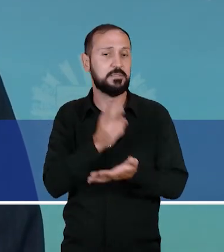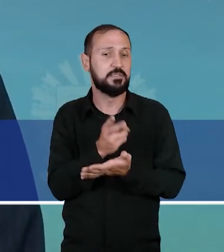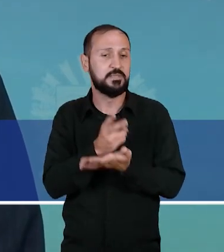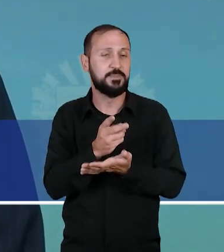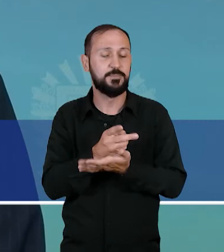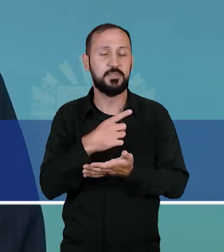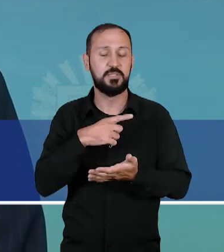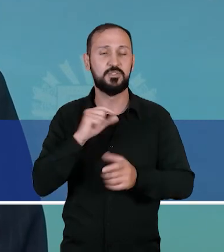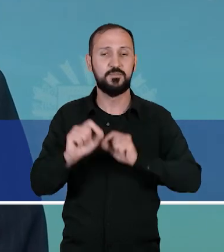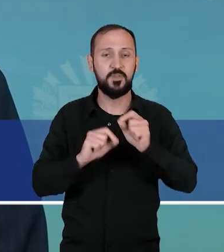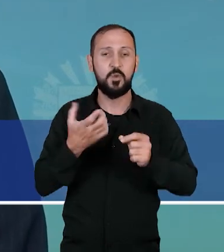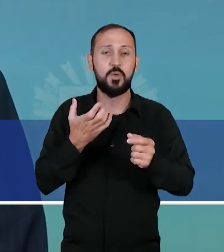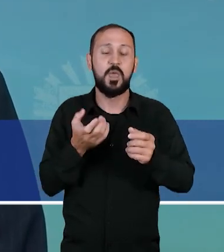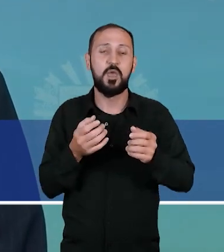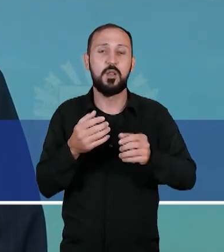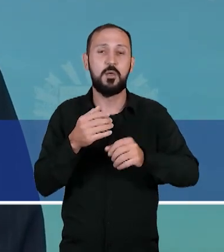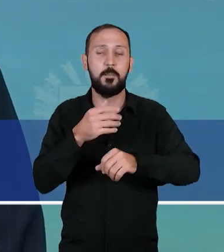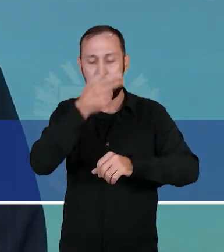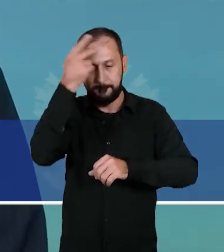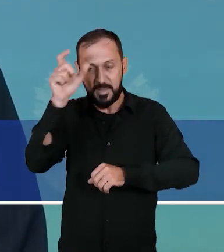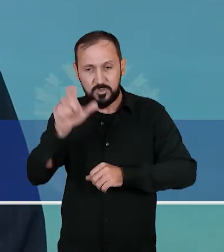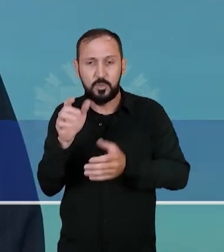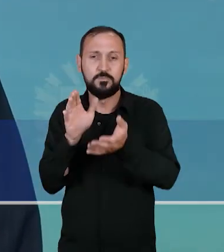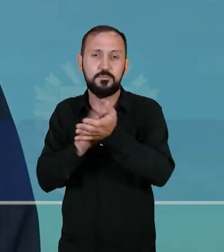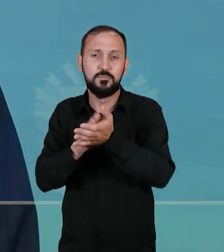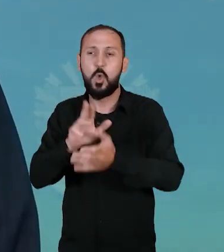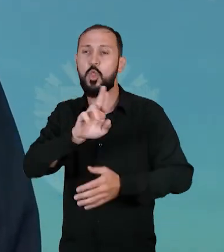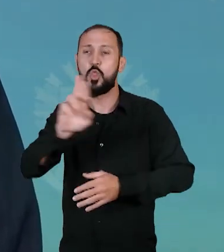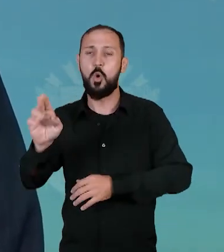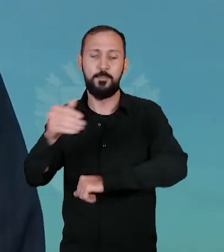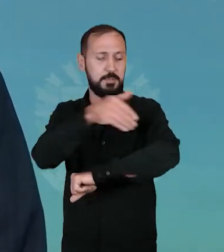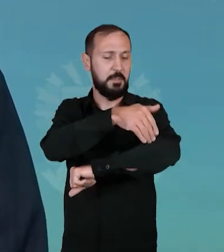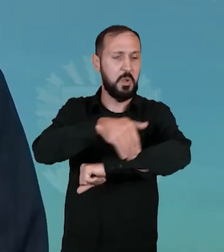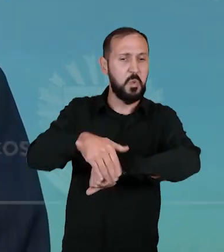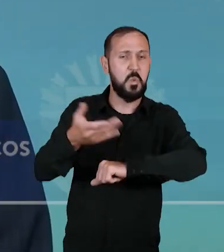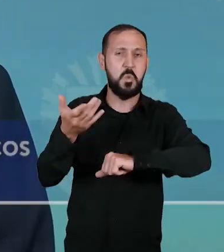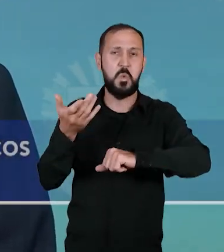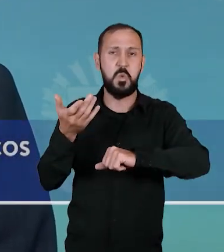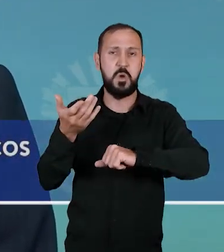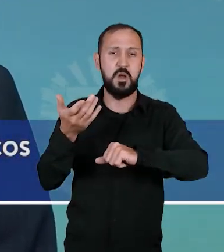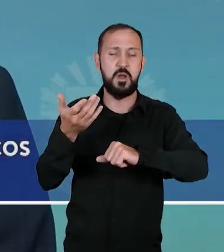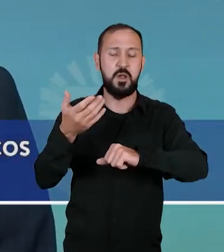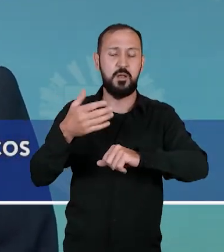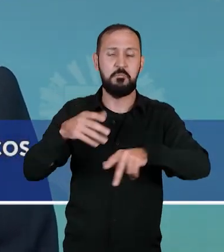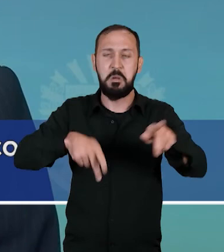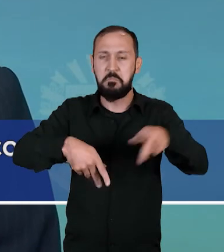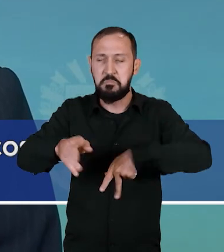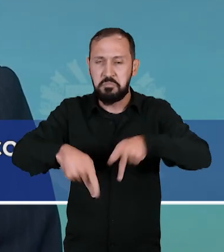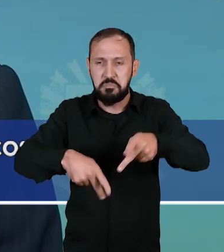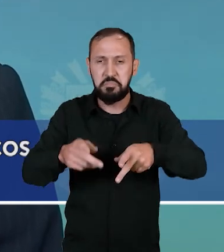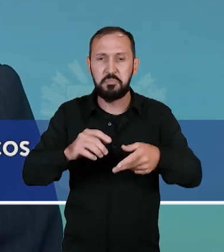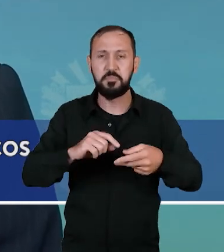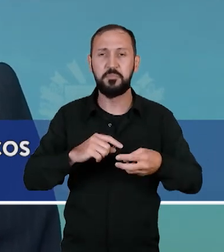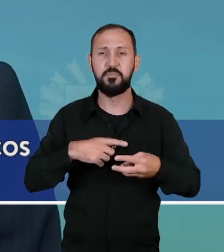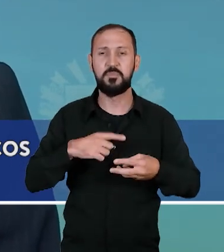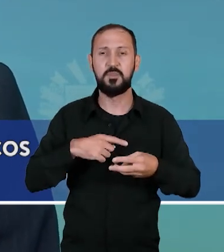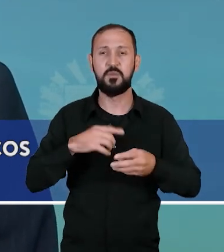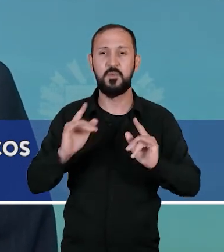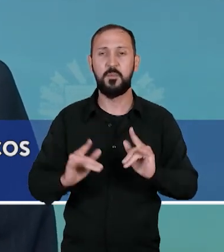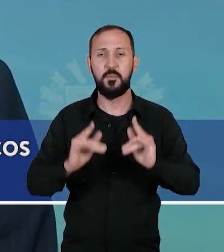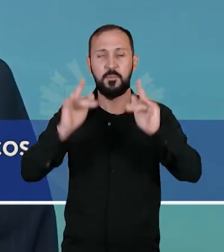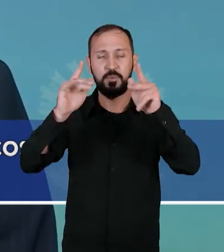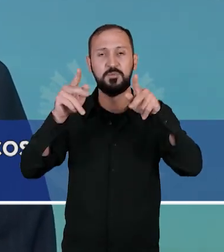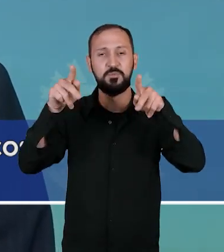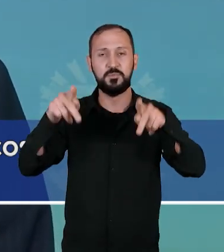toda vez que se quiser homenagear uma pessoa, dando o seu nome para uma estrada, uma rodovia, para um